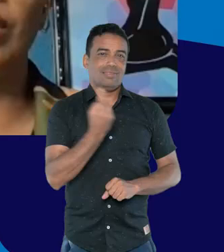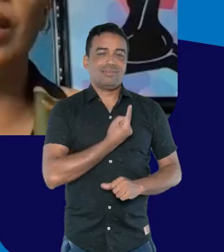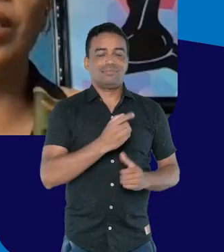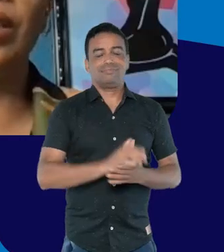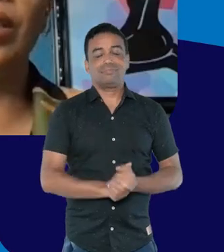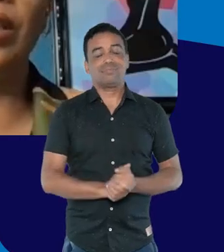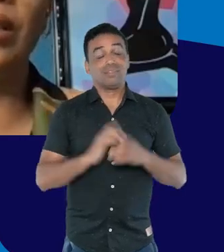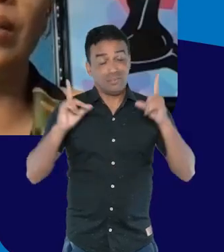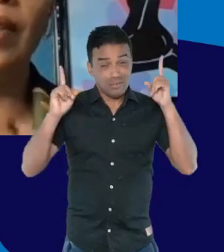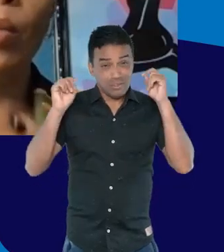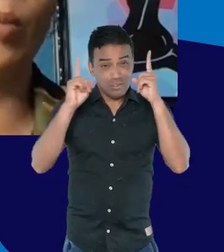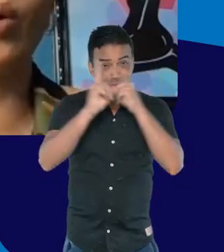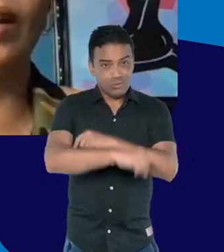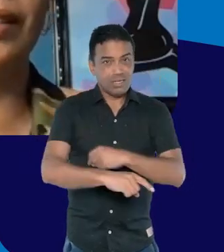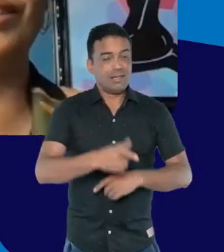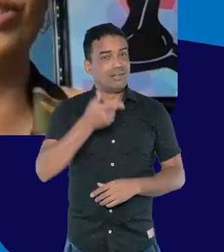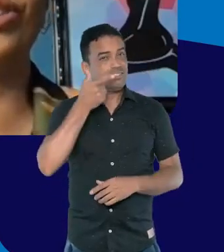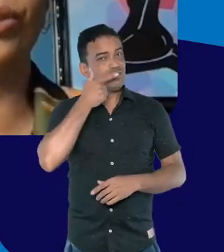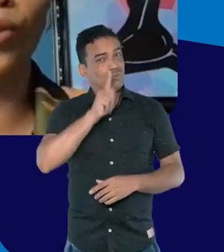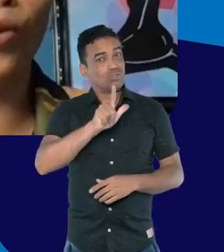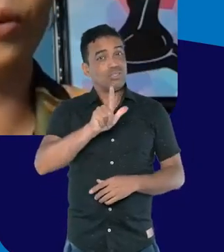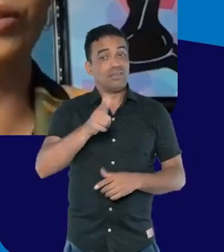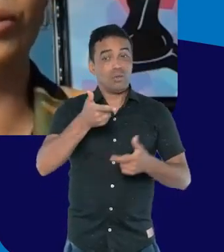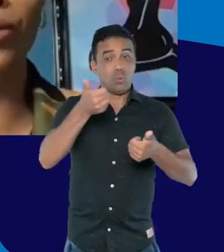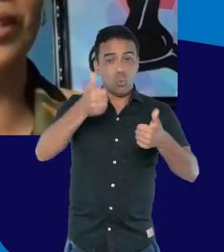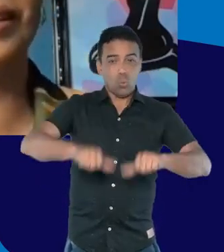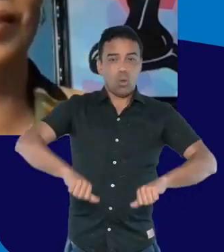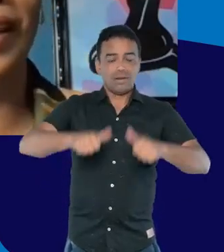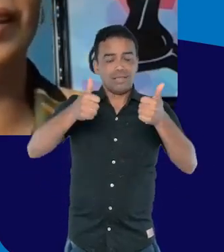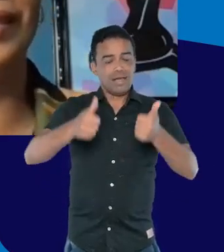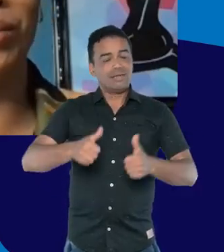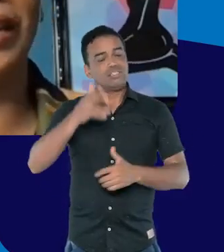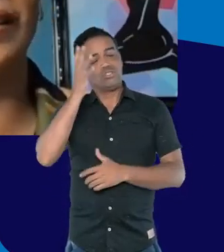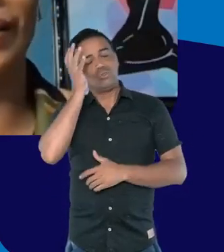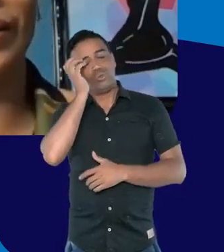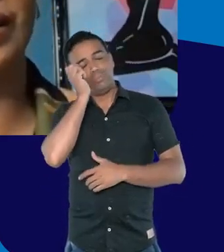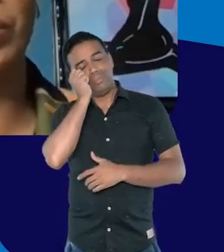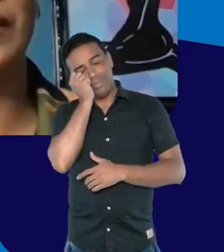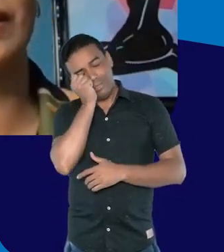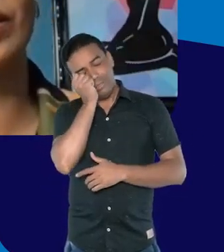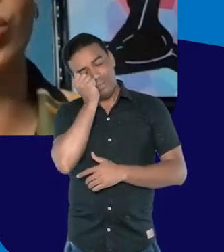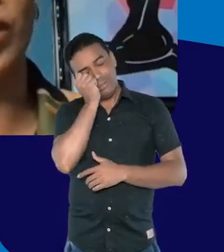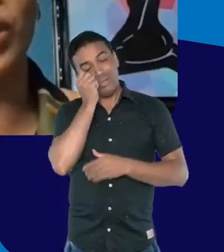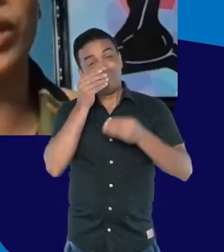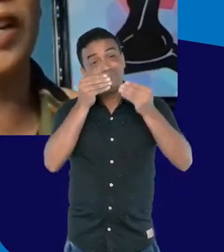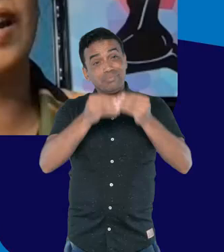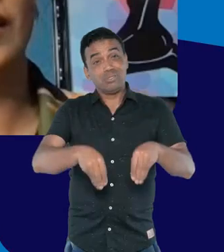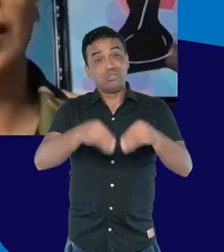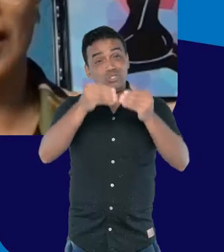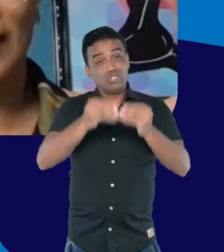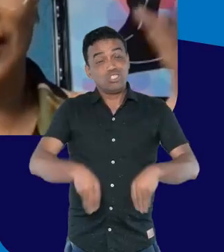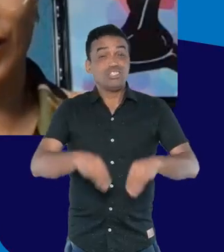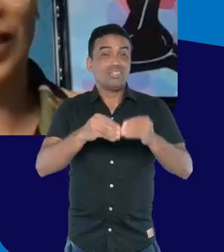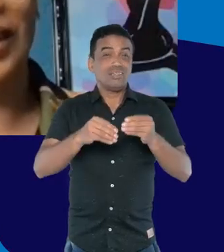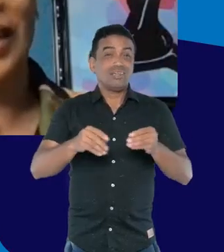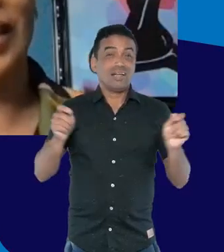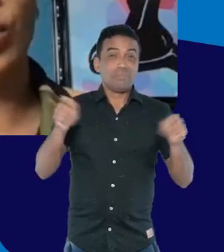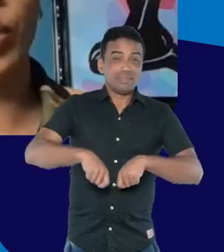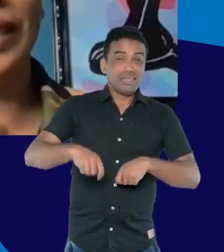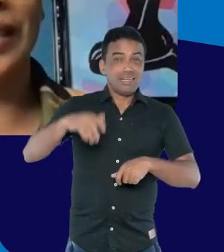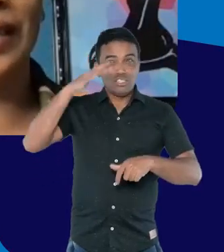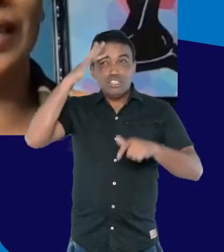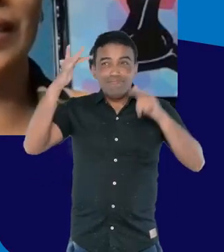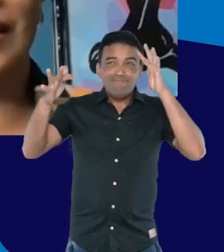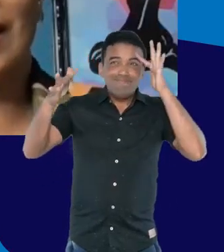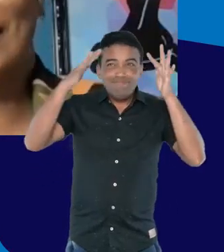uma dificuldade de ter uma boa qualidade de sono, isso tudo interfere também na nossa capacidade de imaginar e